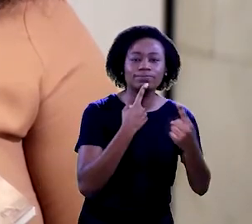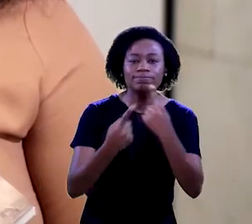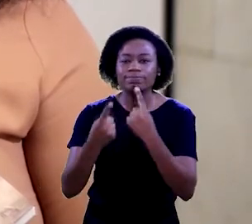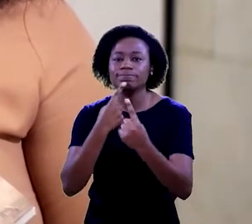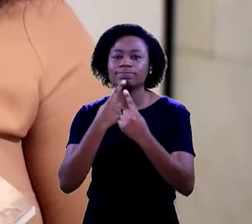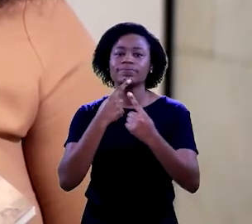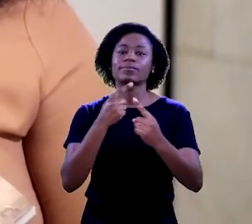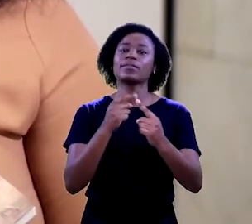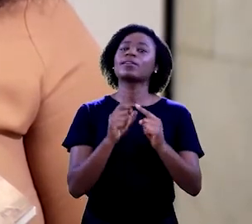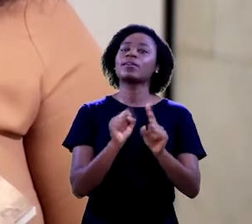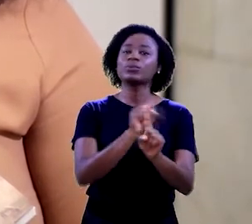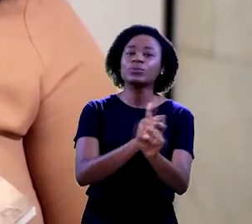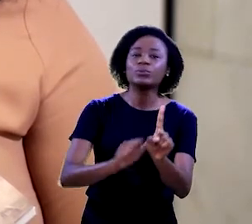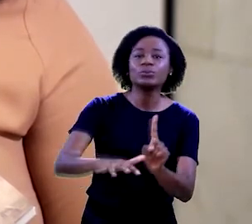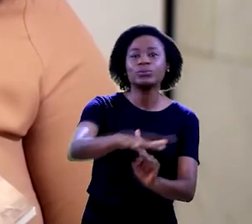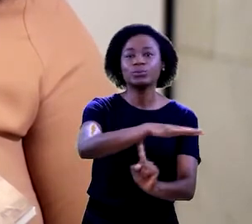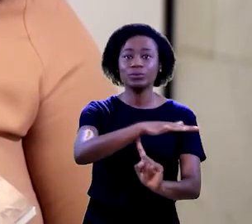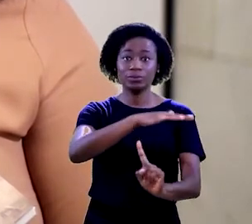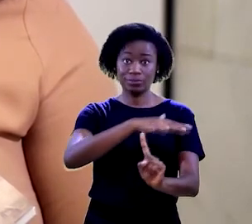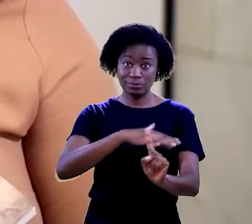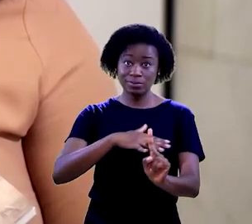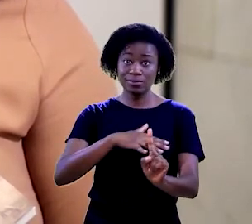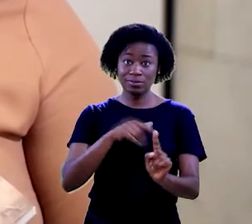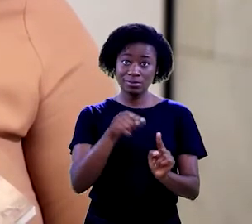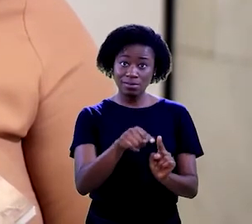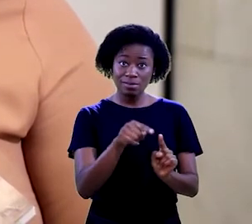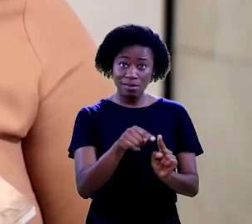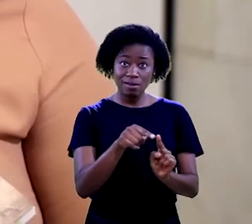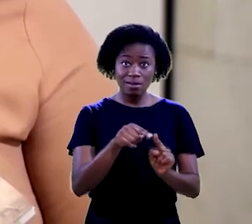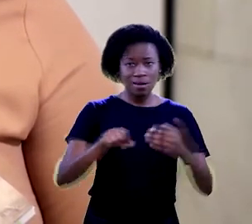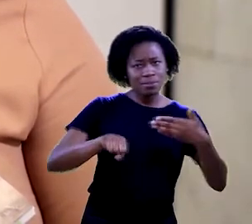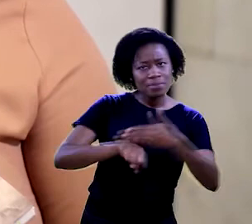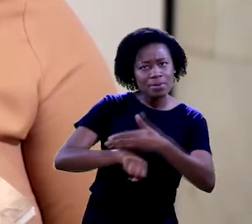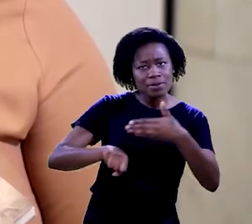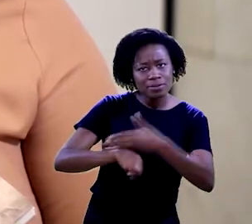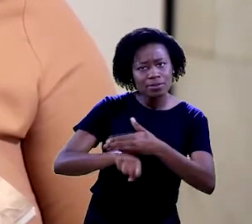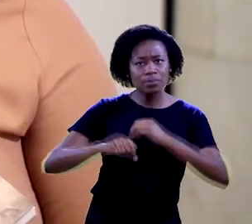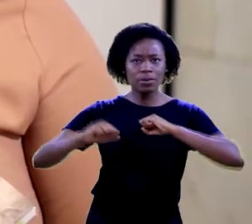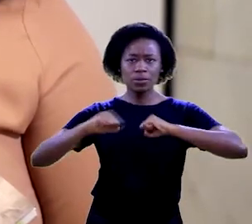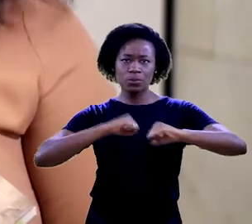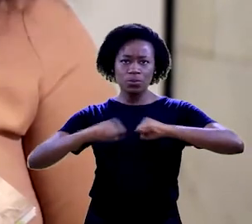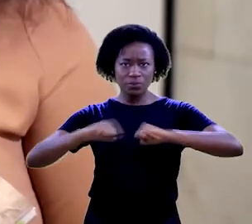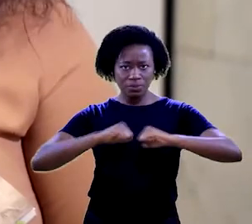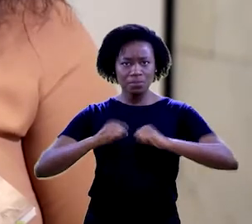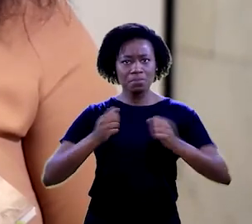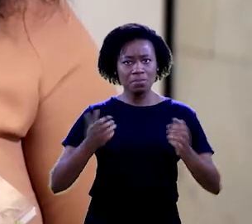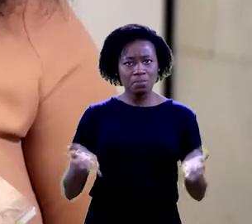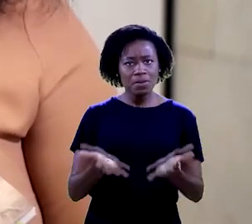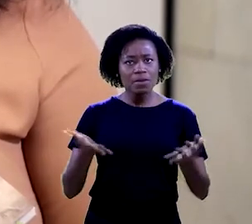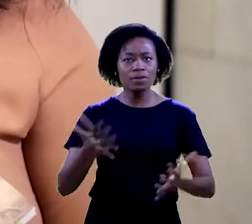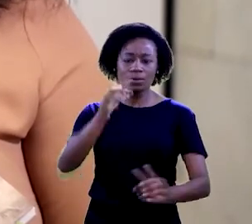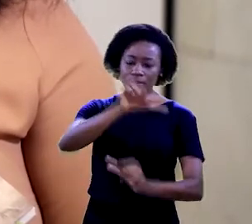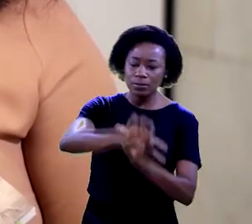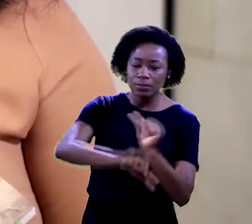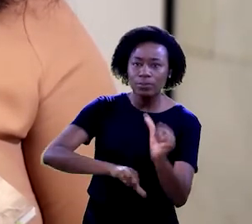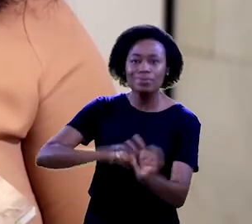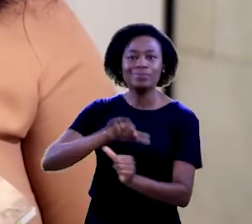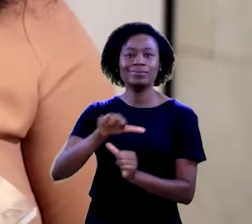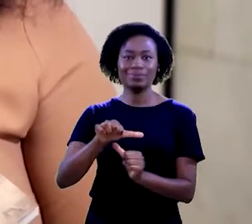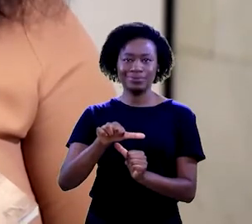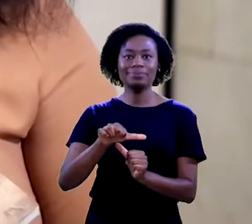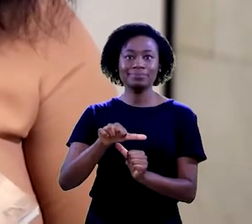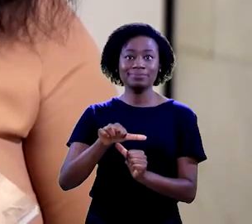com a sociedade para que a sociedade se visse parte desse movimento, parte dessa